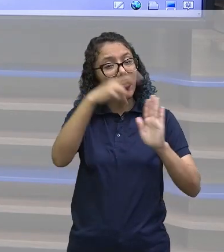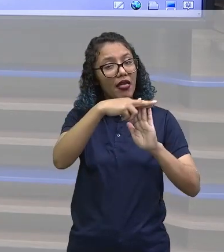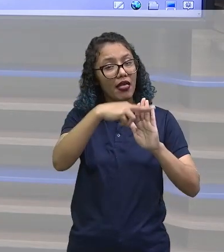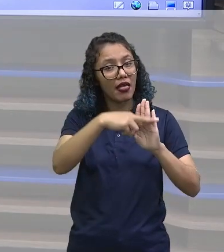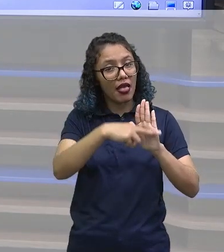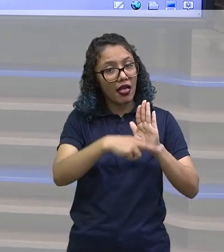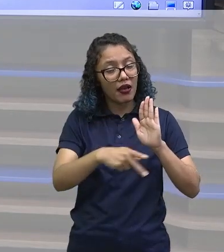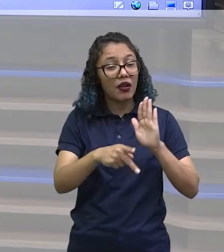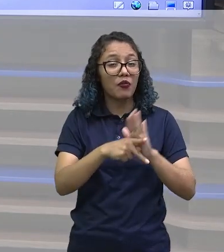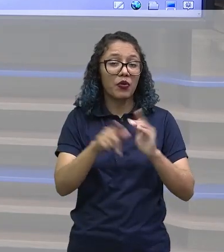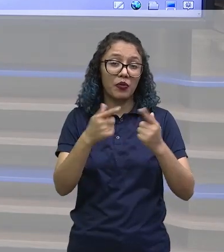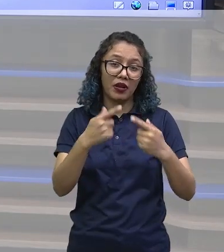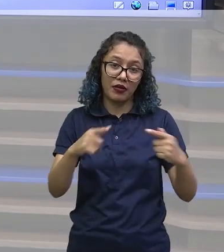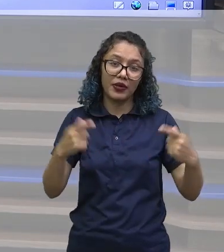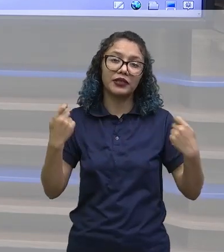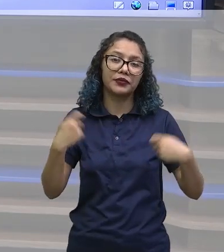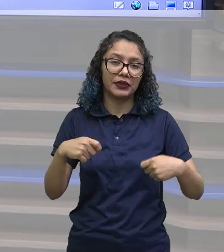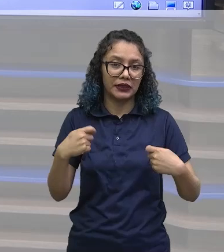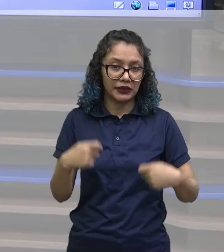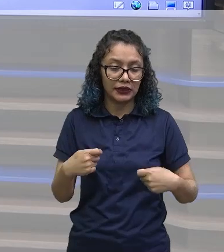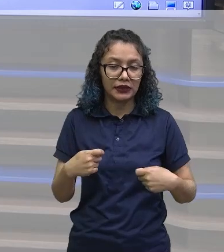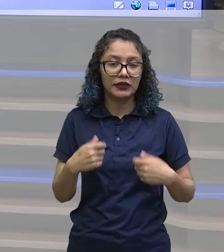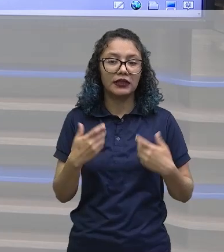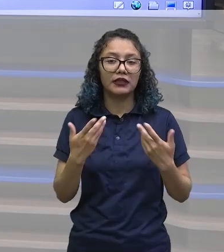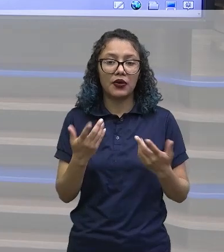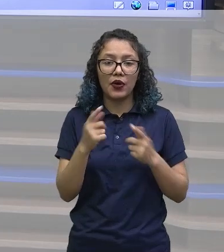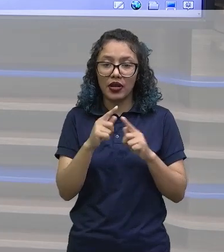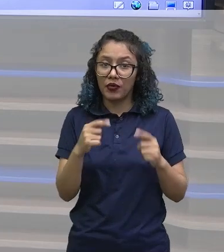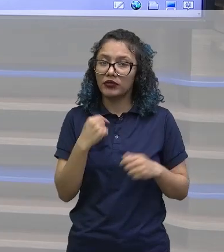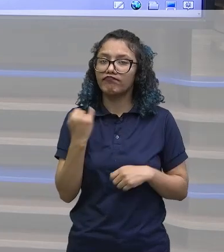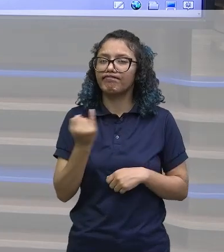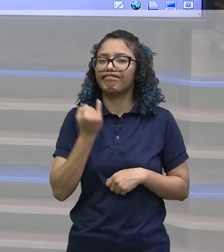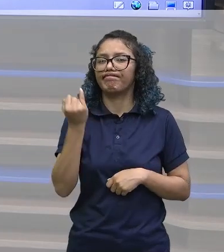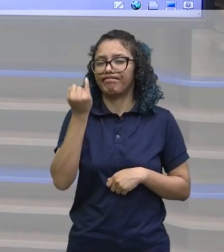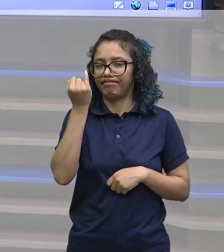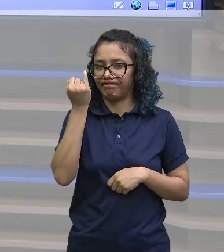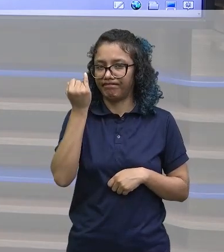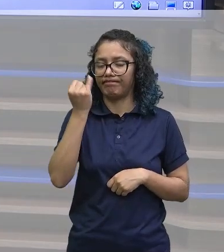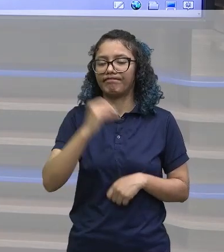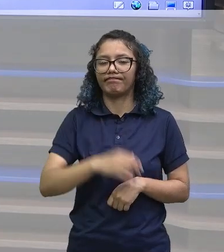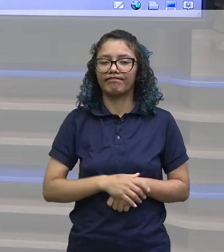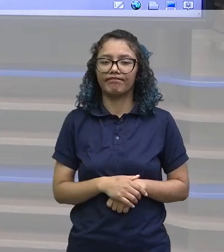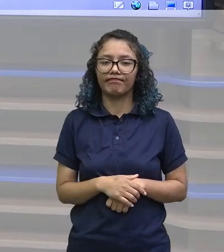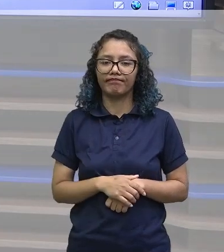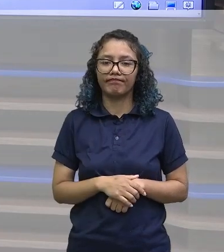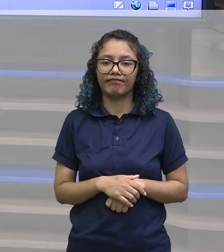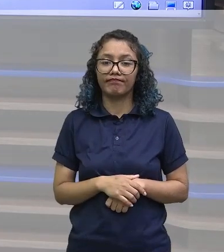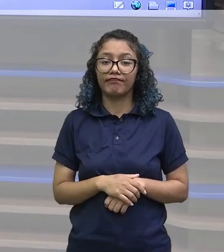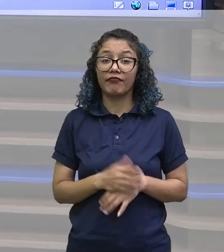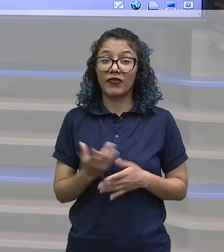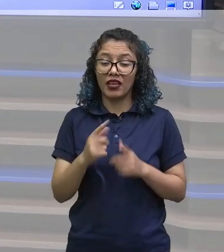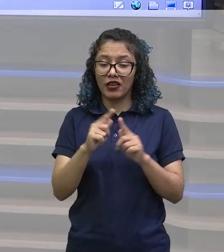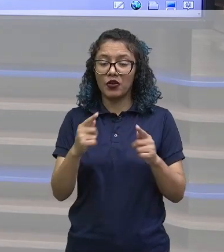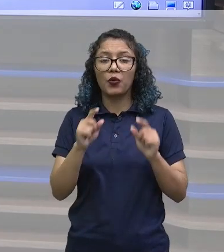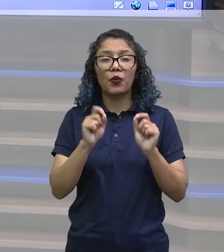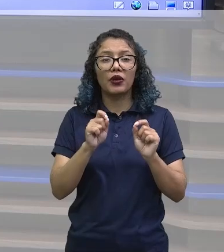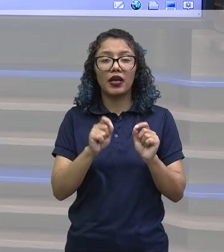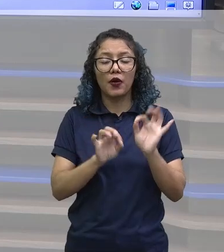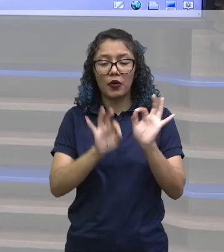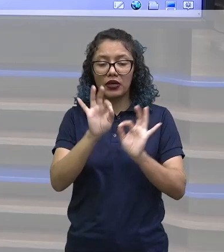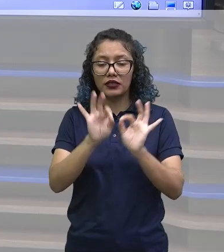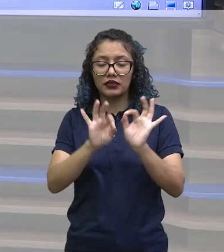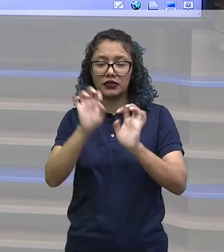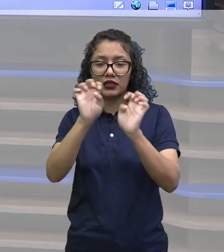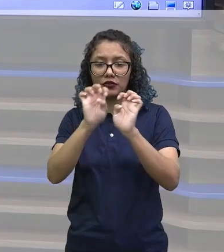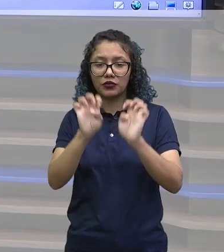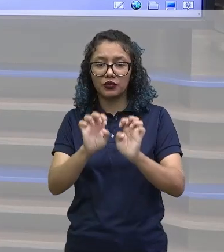regras da gramática, né? Que a gramática, de alguma forma, ela é importante. É ela que organiza, estrutura a